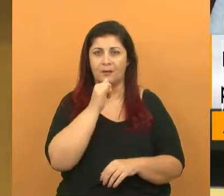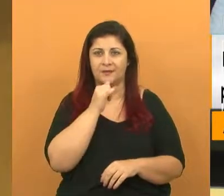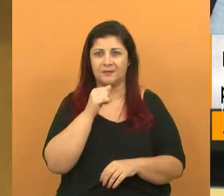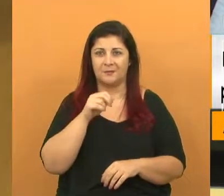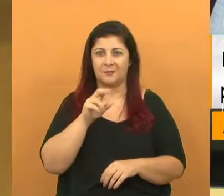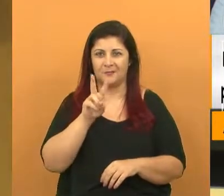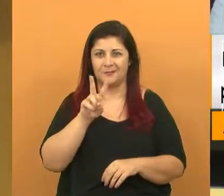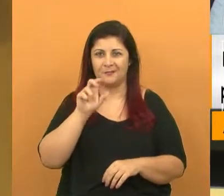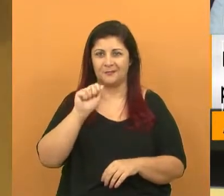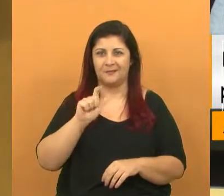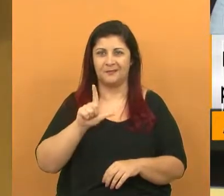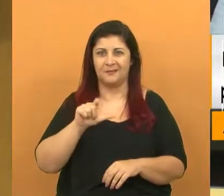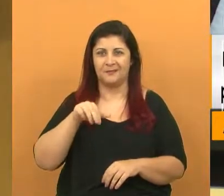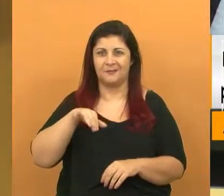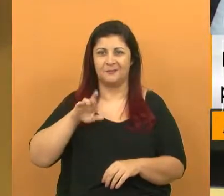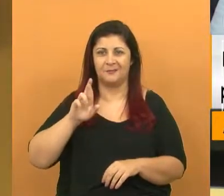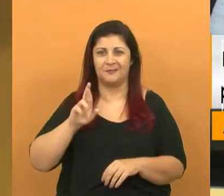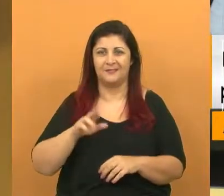Valmir,